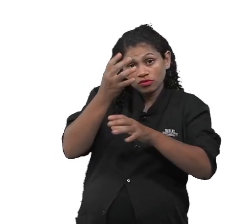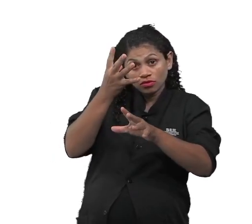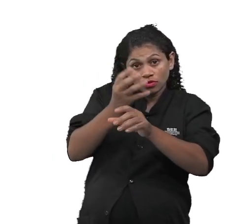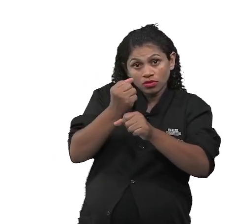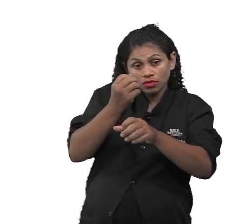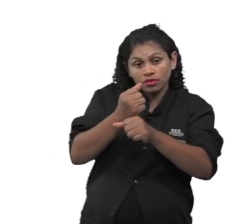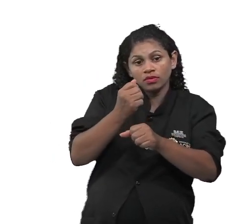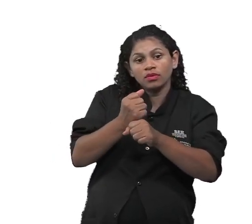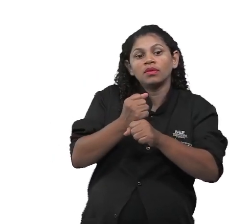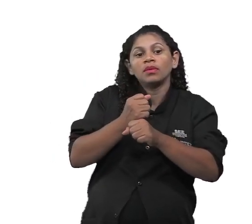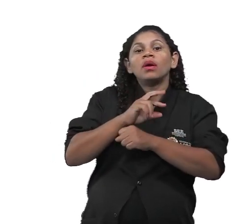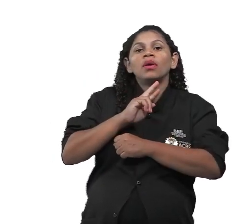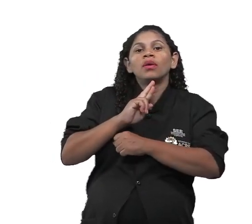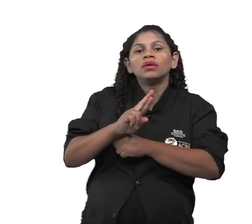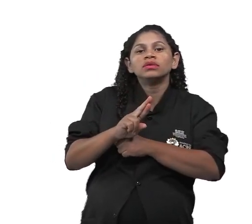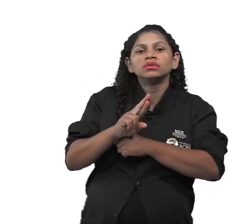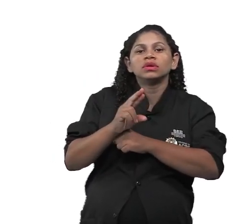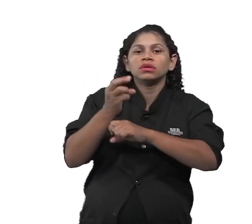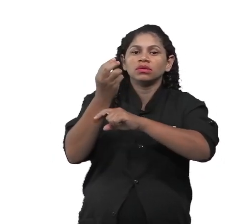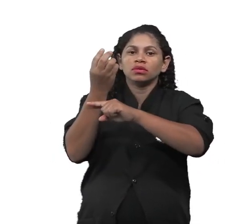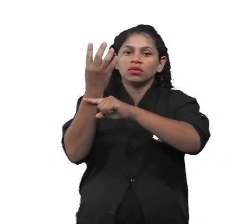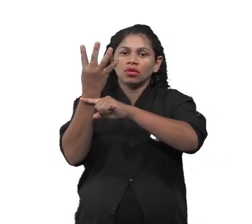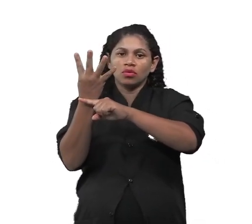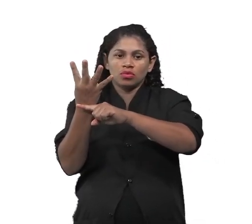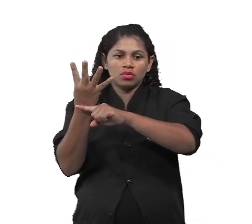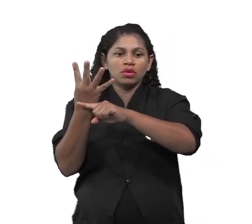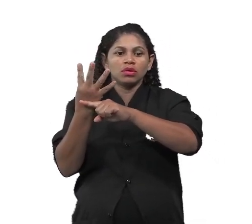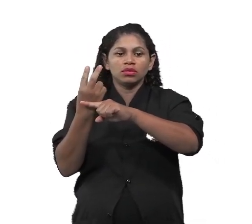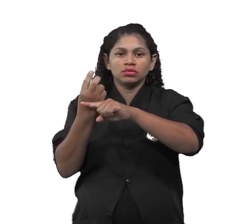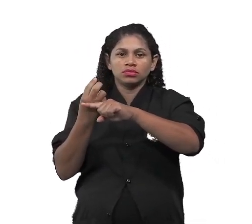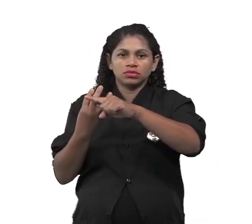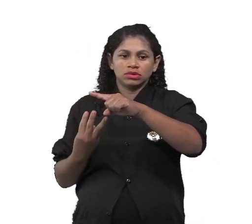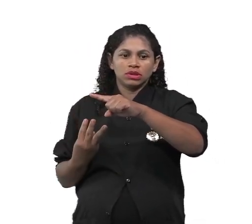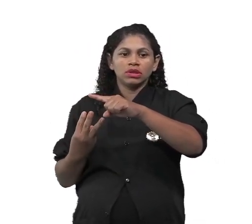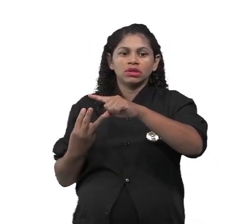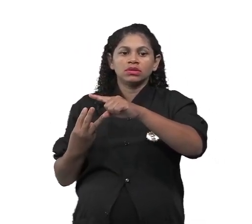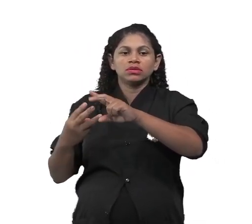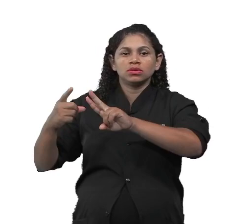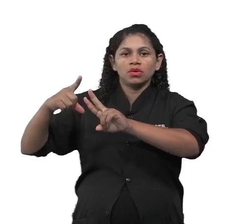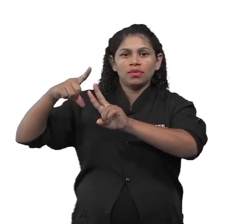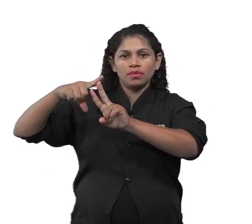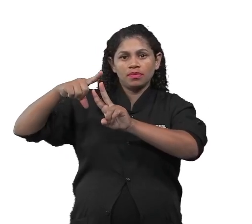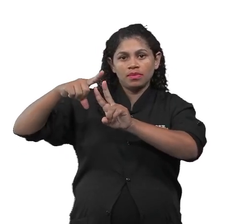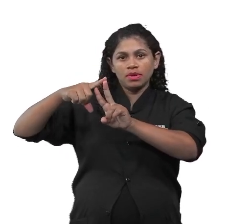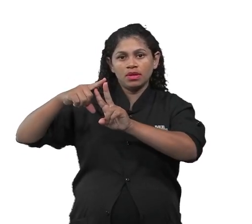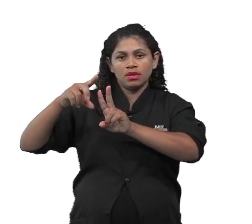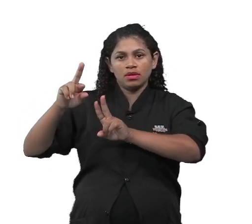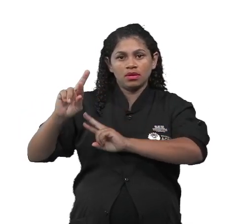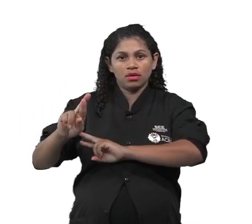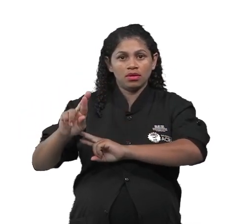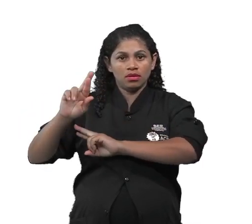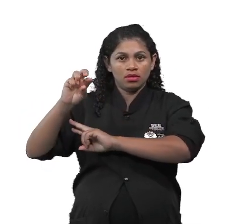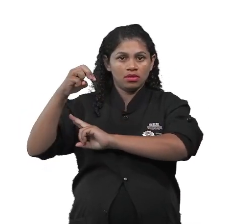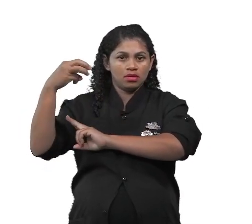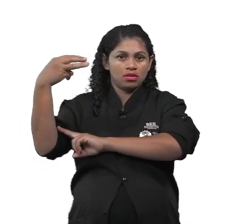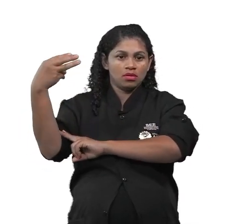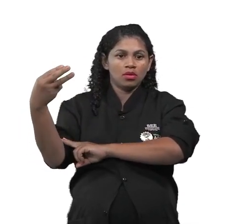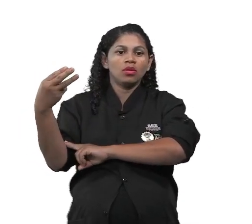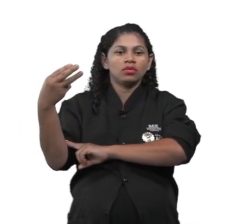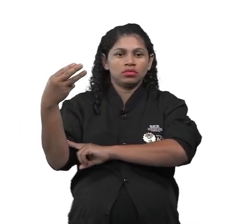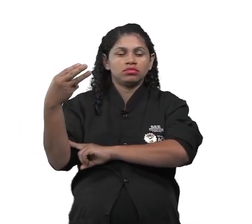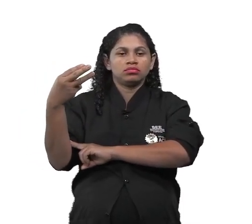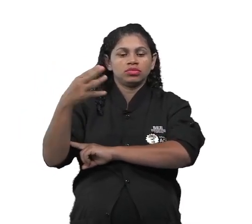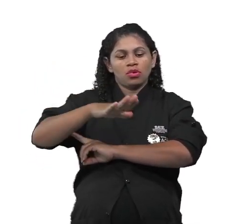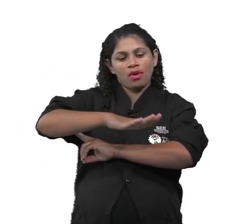4/3 de πr ao cubo. que é o volume da